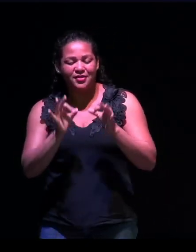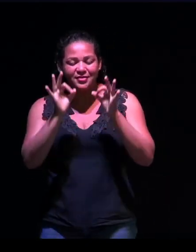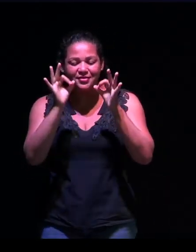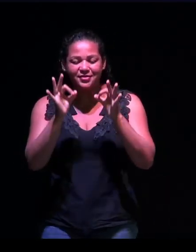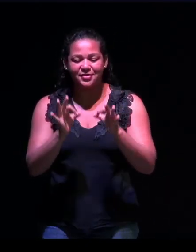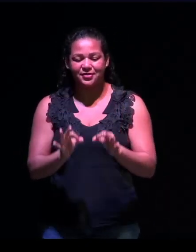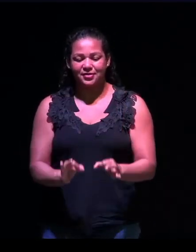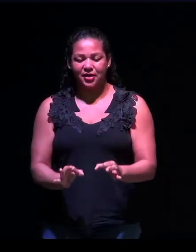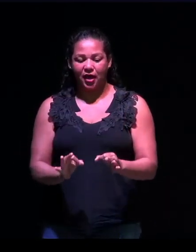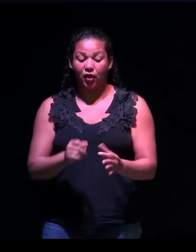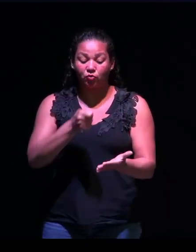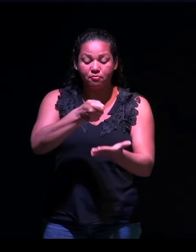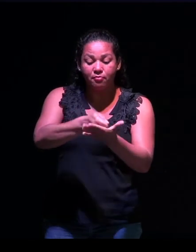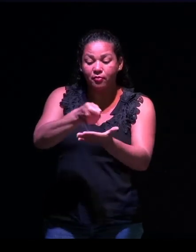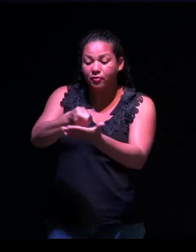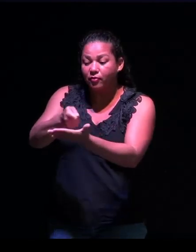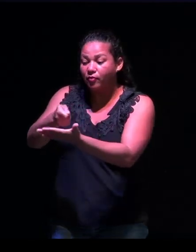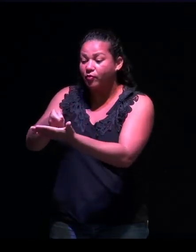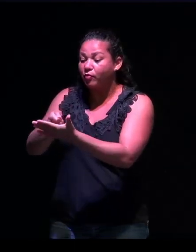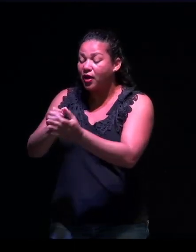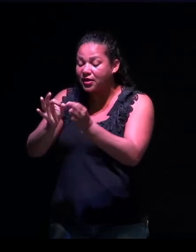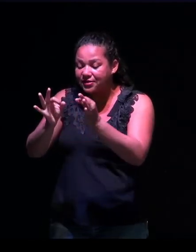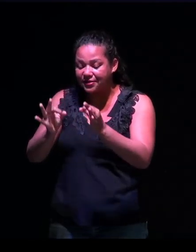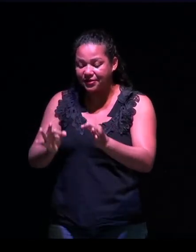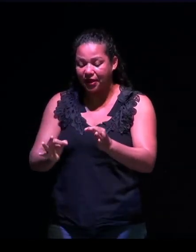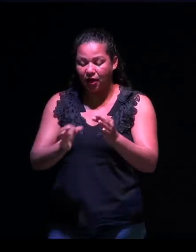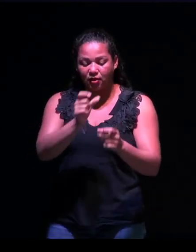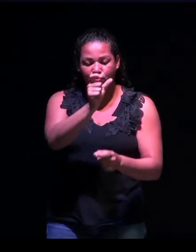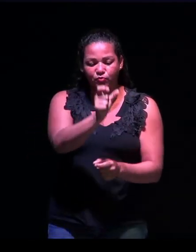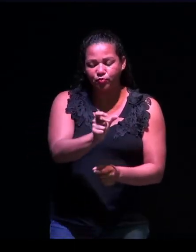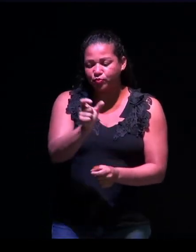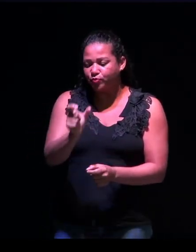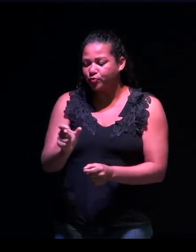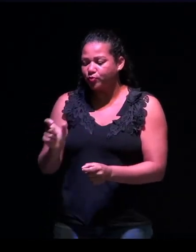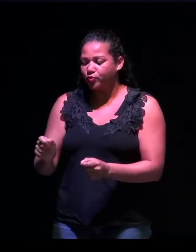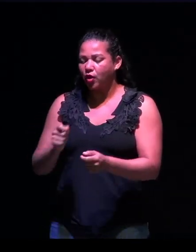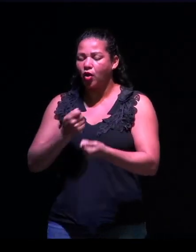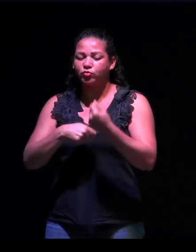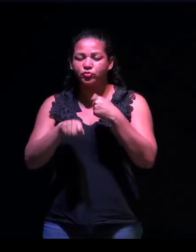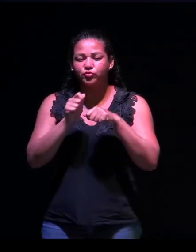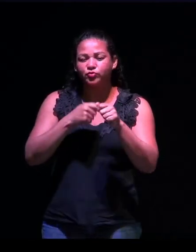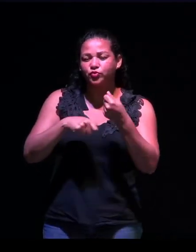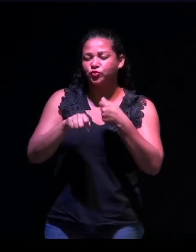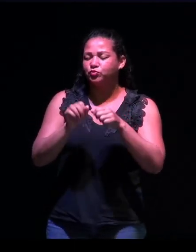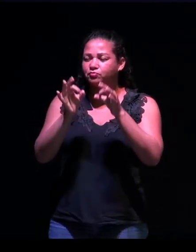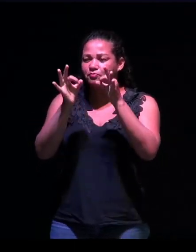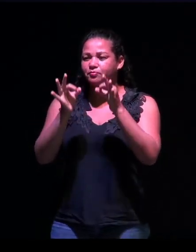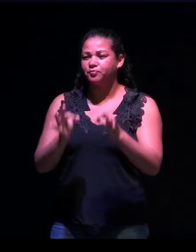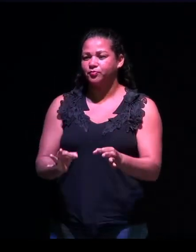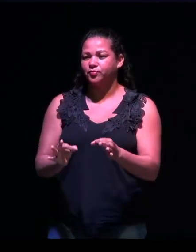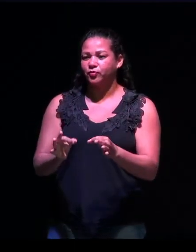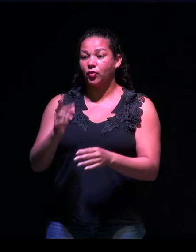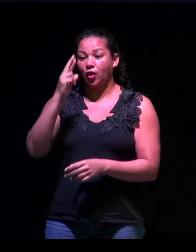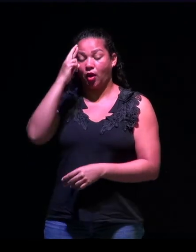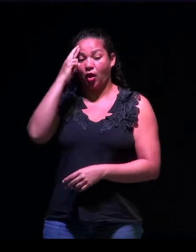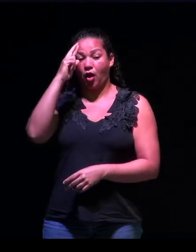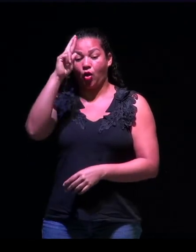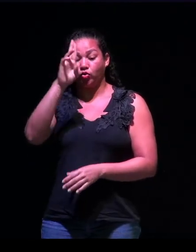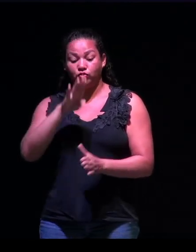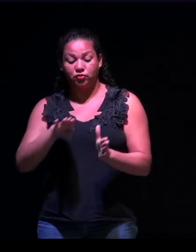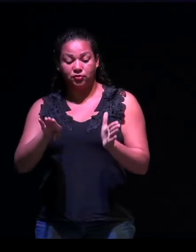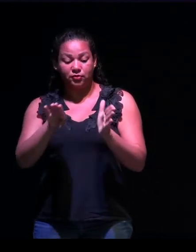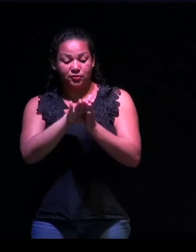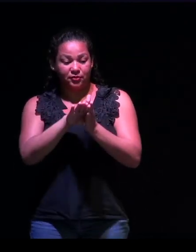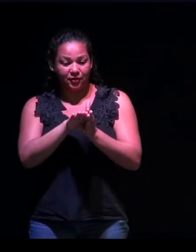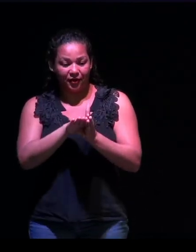para os funcionários, para as pessoas lá, pagar o salário, administrar corretamente, e o dono da